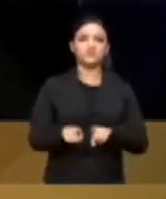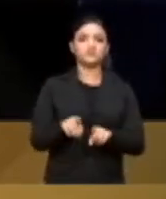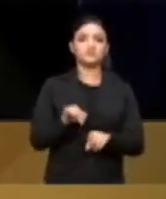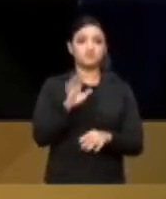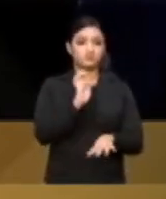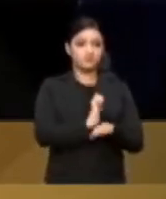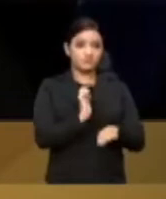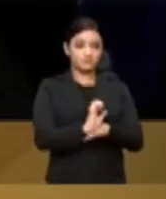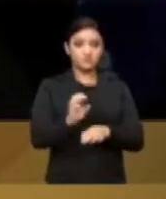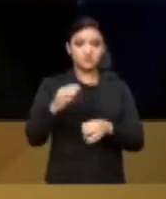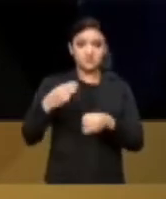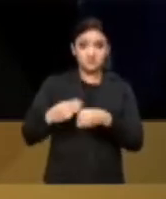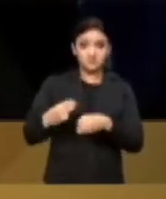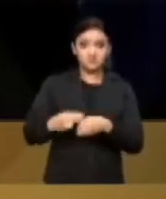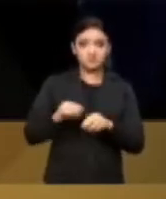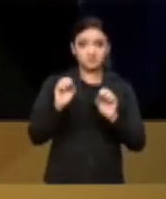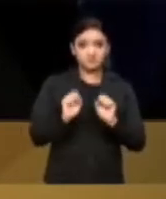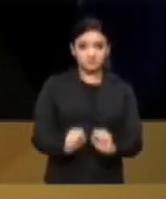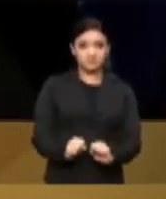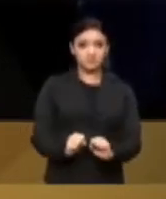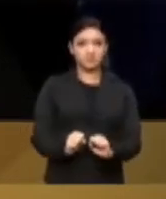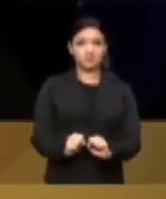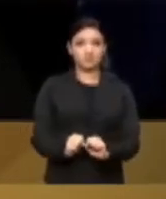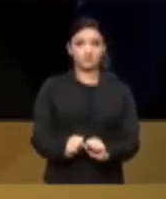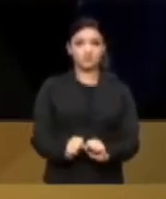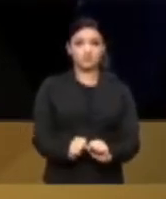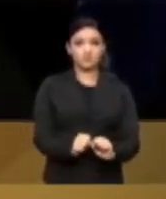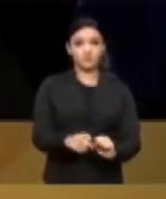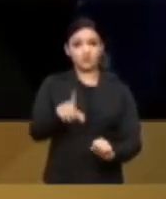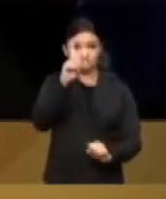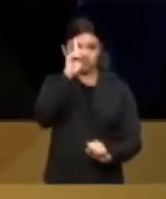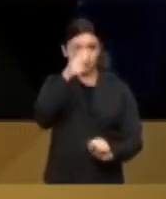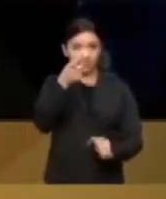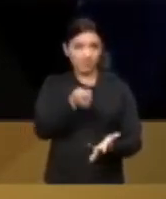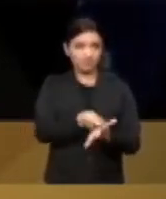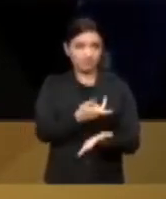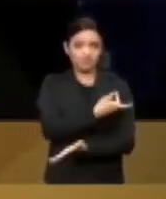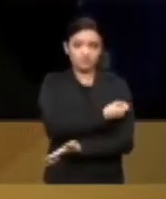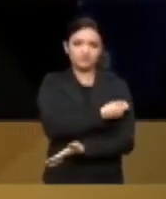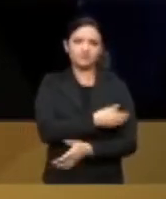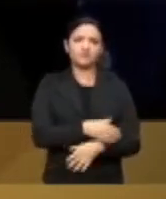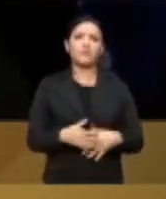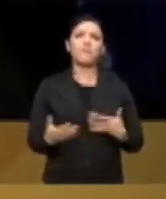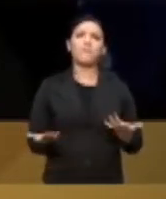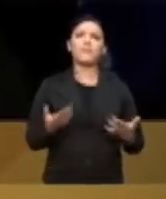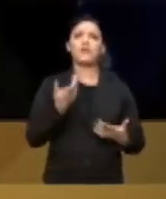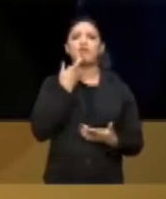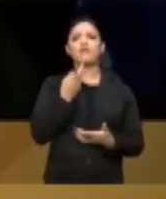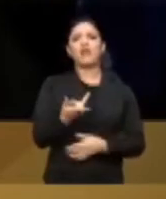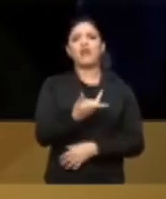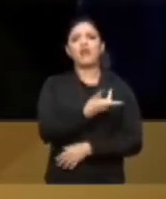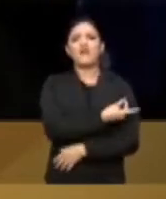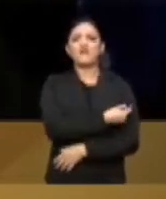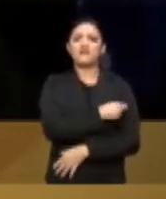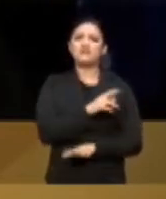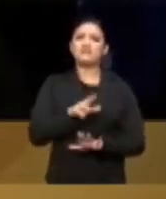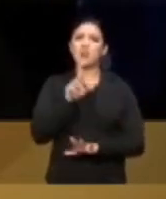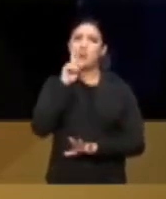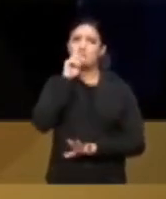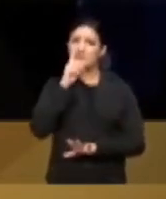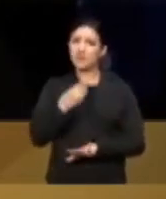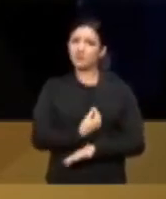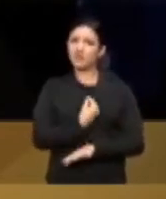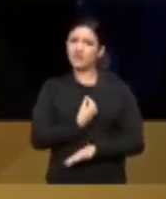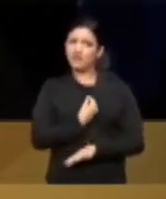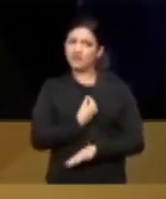estados e municípios podem determinar a realização compulsória da vacinação. A alegação de que a vacinação seria uma ameaça à vida e à saúde das